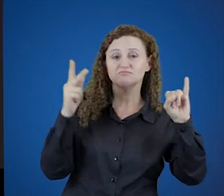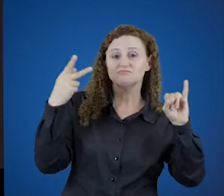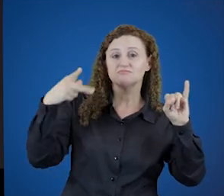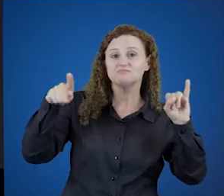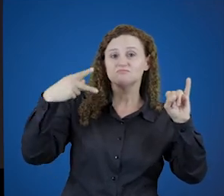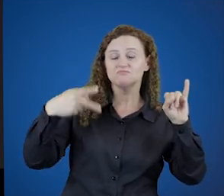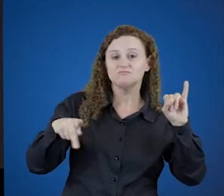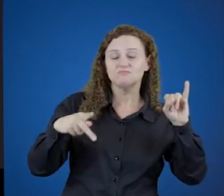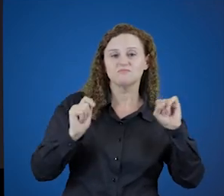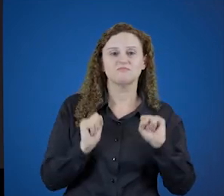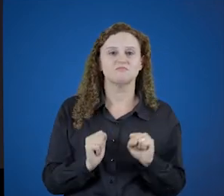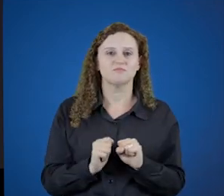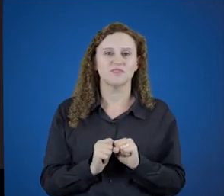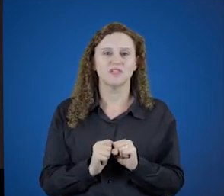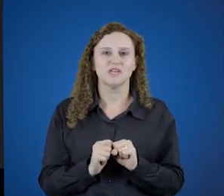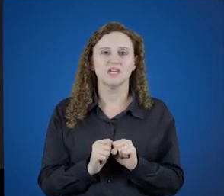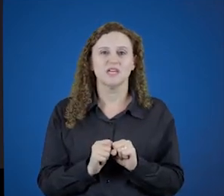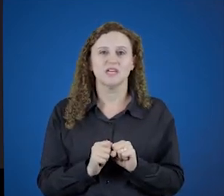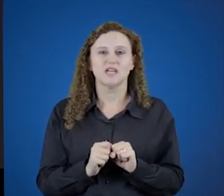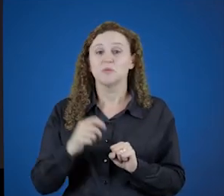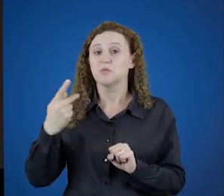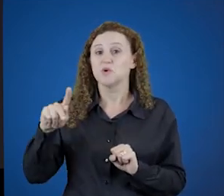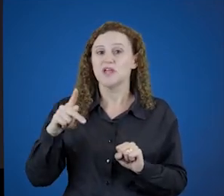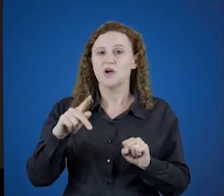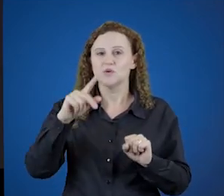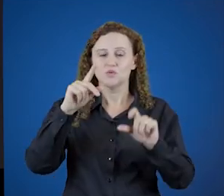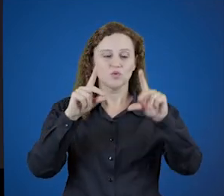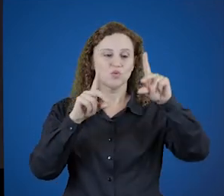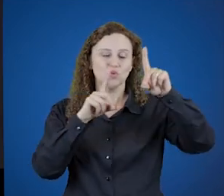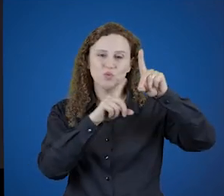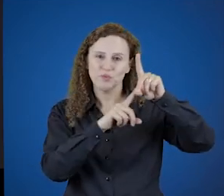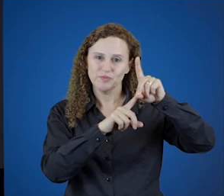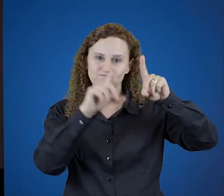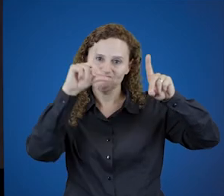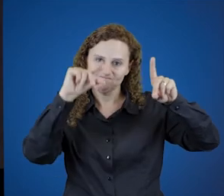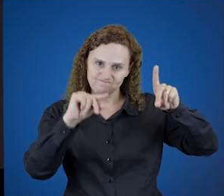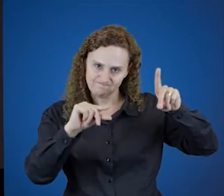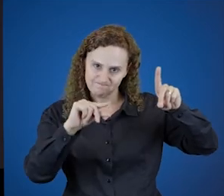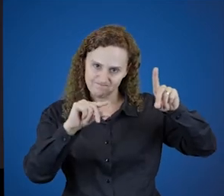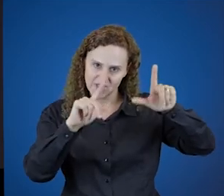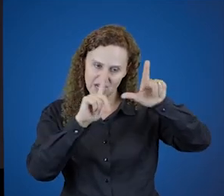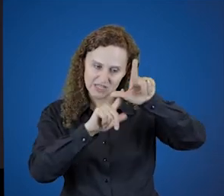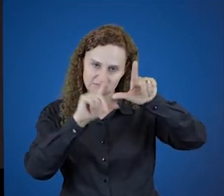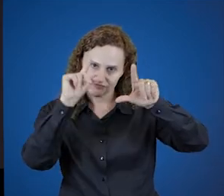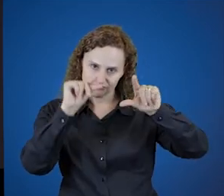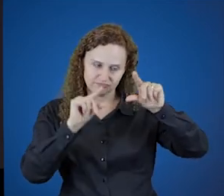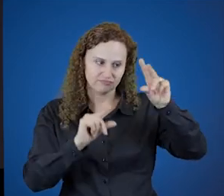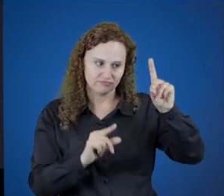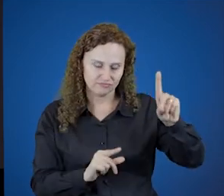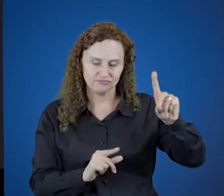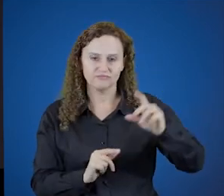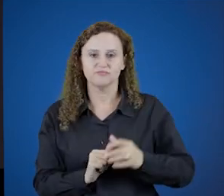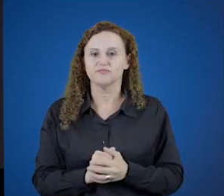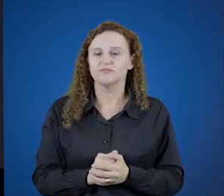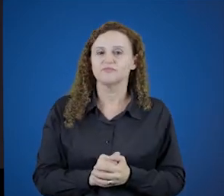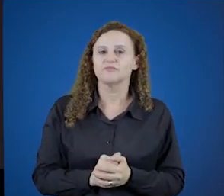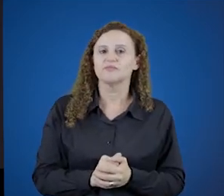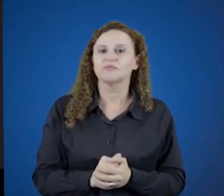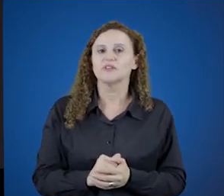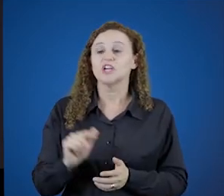no plural se usa minúsculo porque não se refere ao Deus verdadeiro no